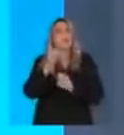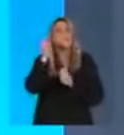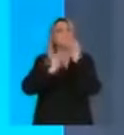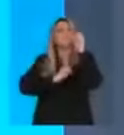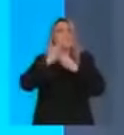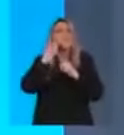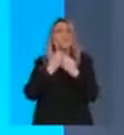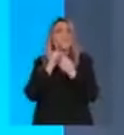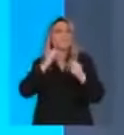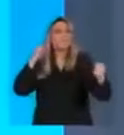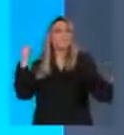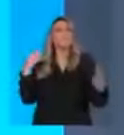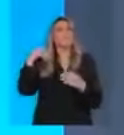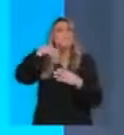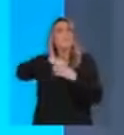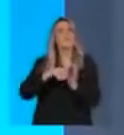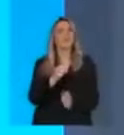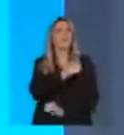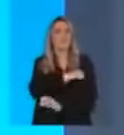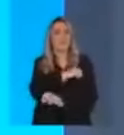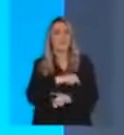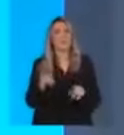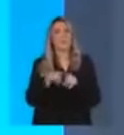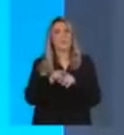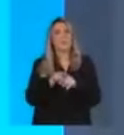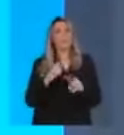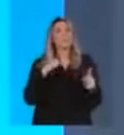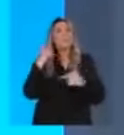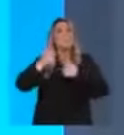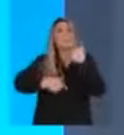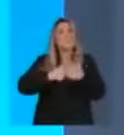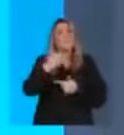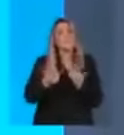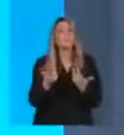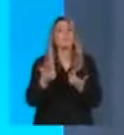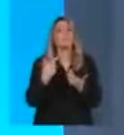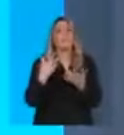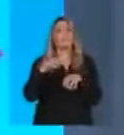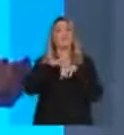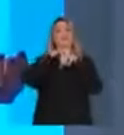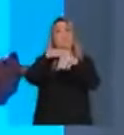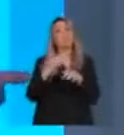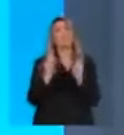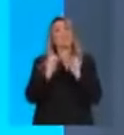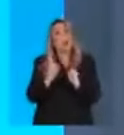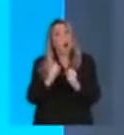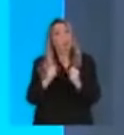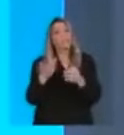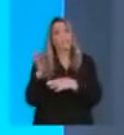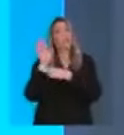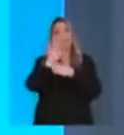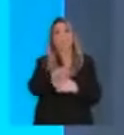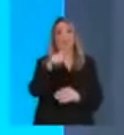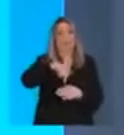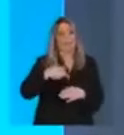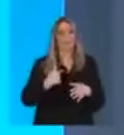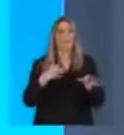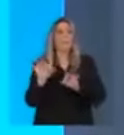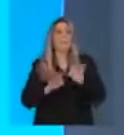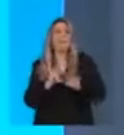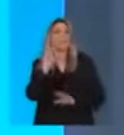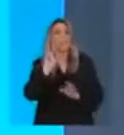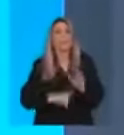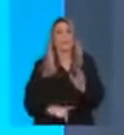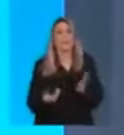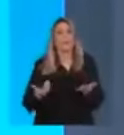industriais que há na cidade do Rio de Janeiro em cadeias de serviço que o turismo pode projetar e aqui não há um plano diretor de turismo na Cidade do Rio